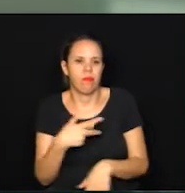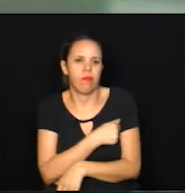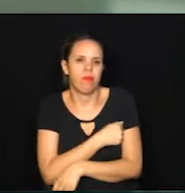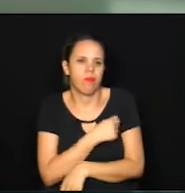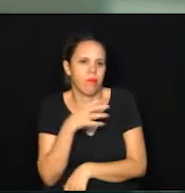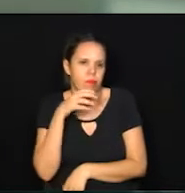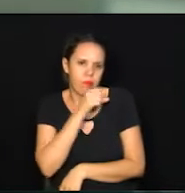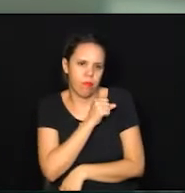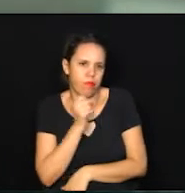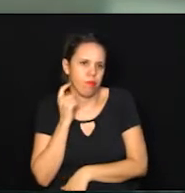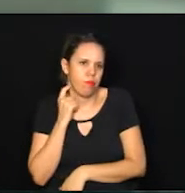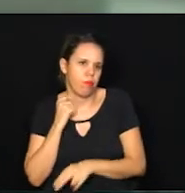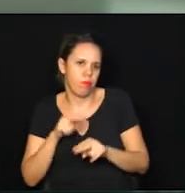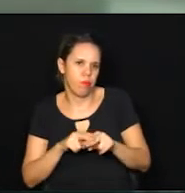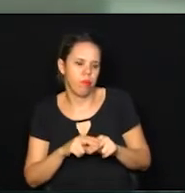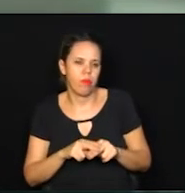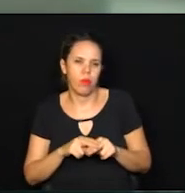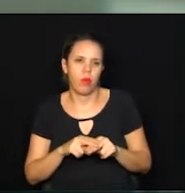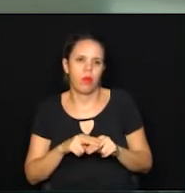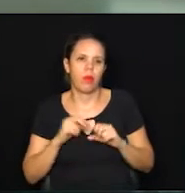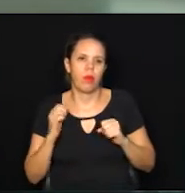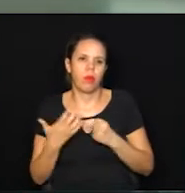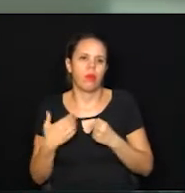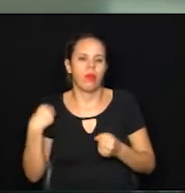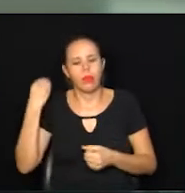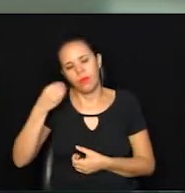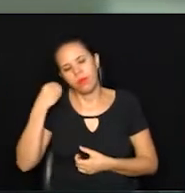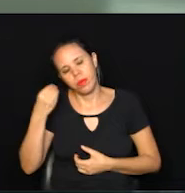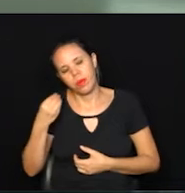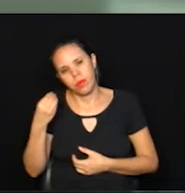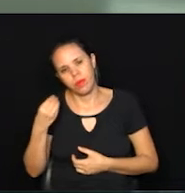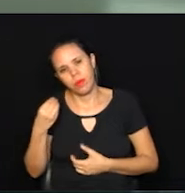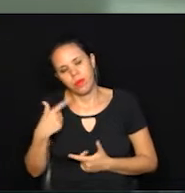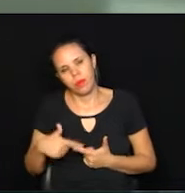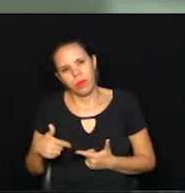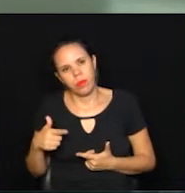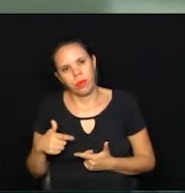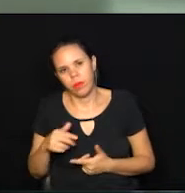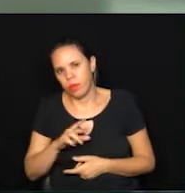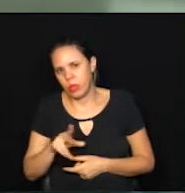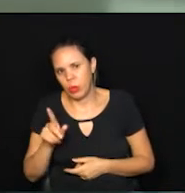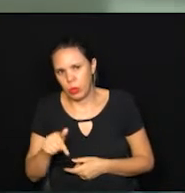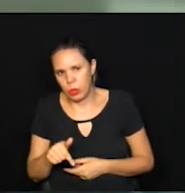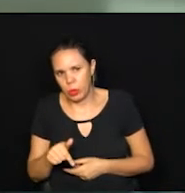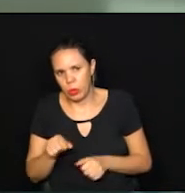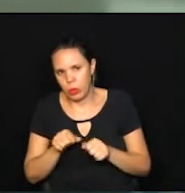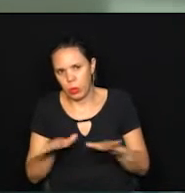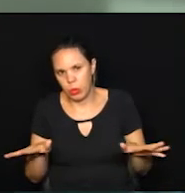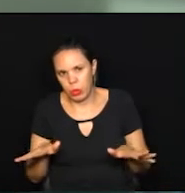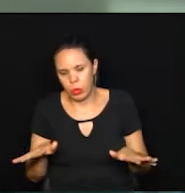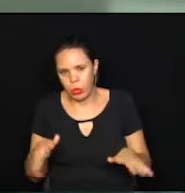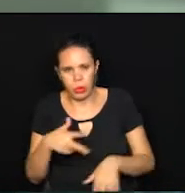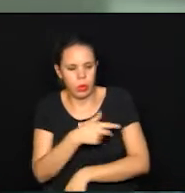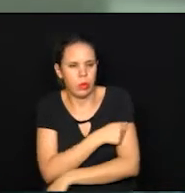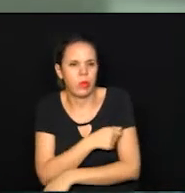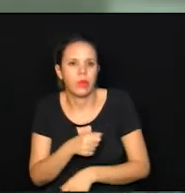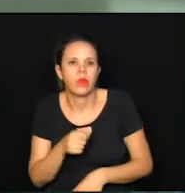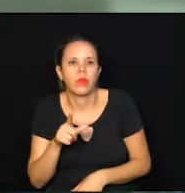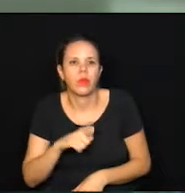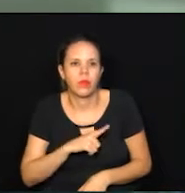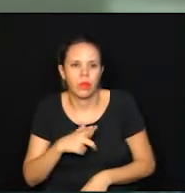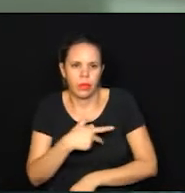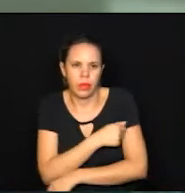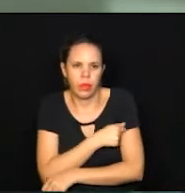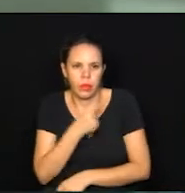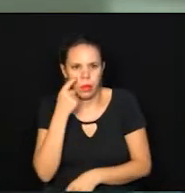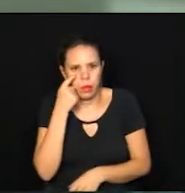será rápida, por conta do nosso histórico. Mas o problema não é distribuição e aplicação, é ter